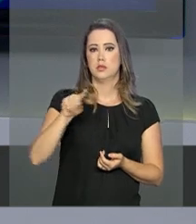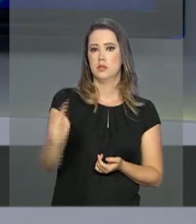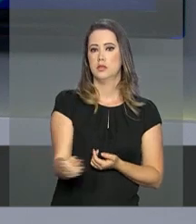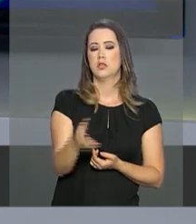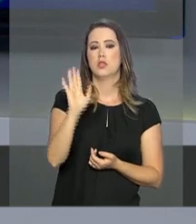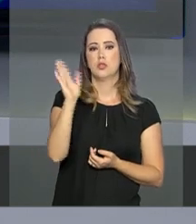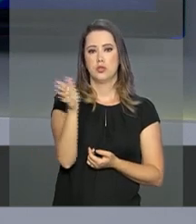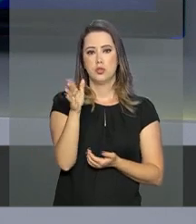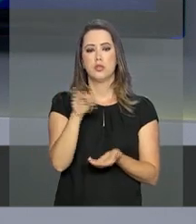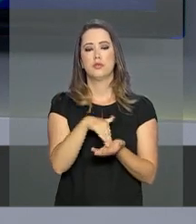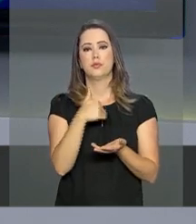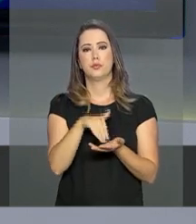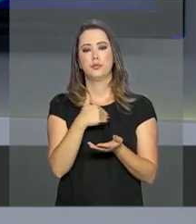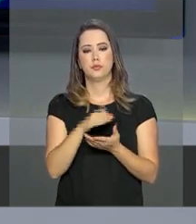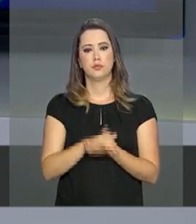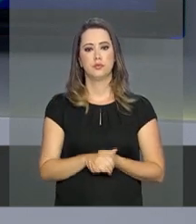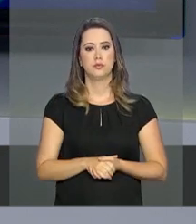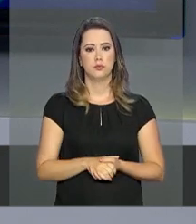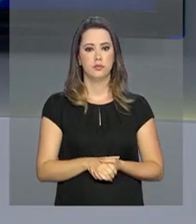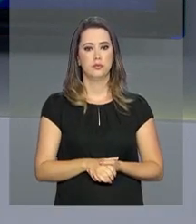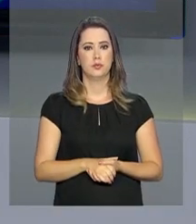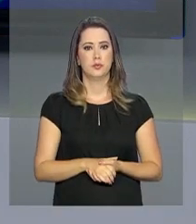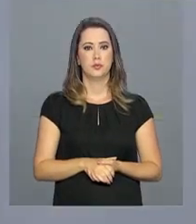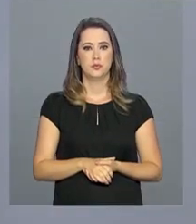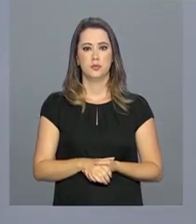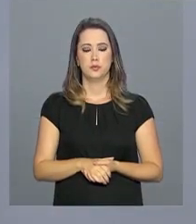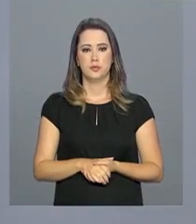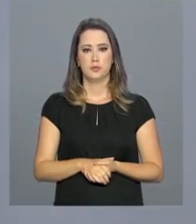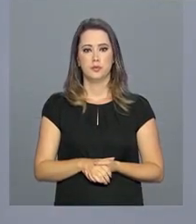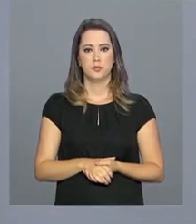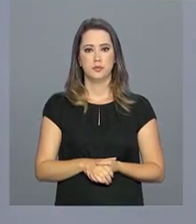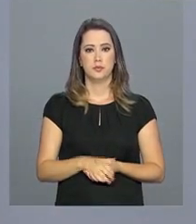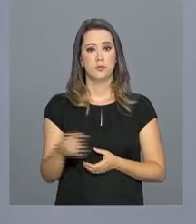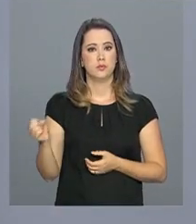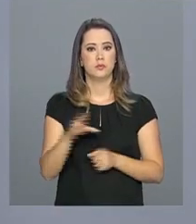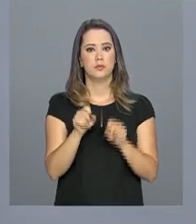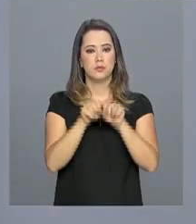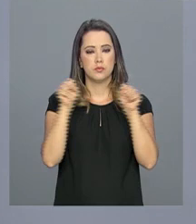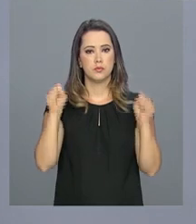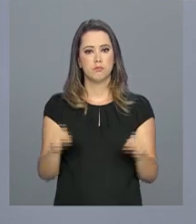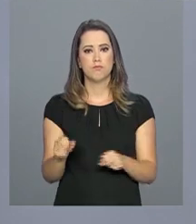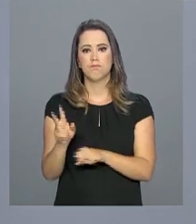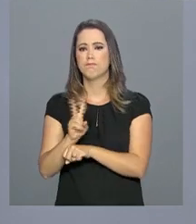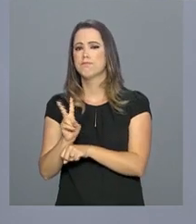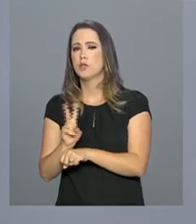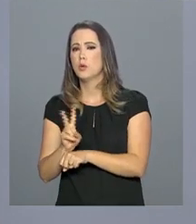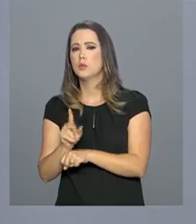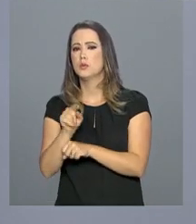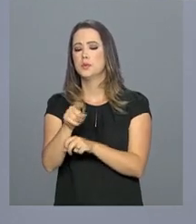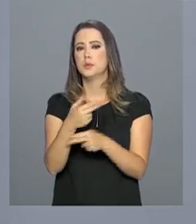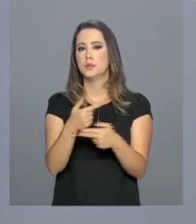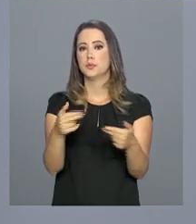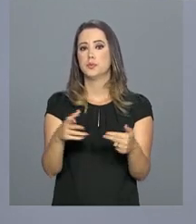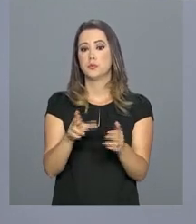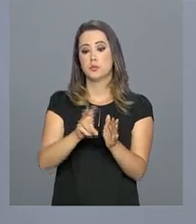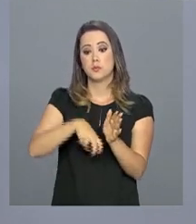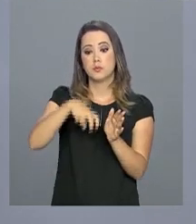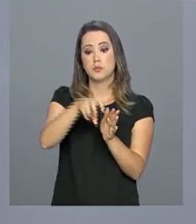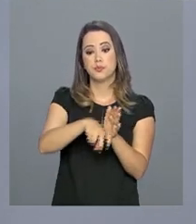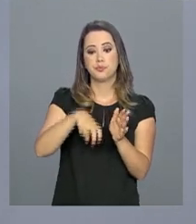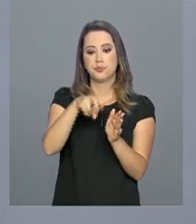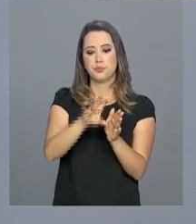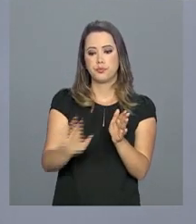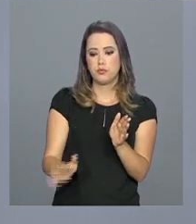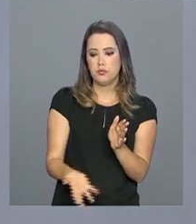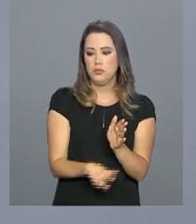estudantes já tinham registrado as inscrições um novo sistema vai rastrear os produtos que saem do campo para a mesa